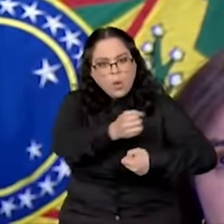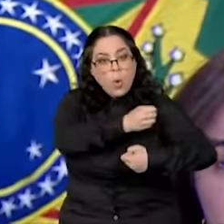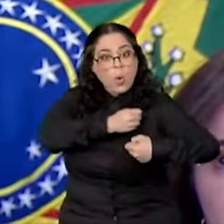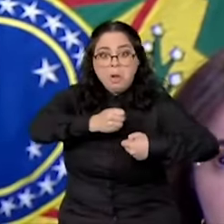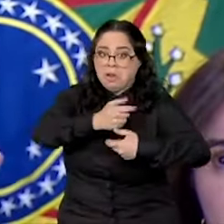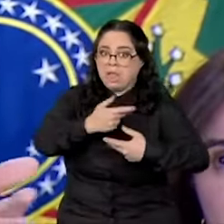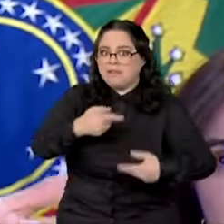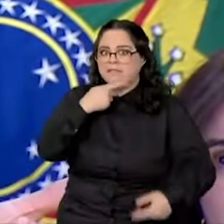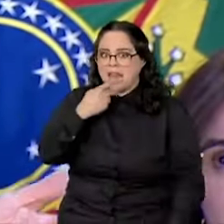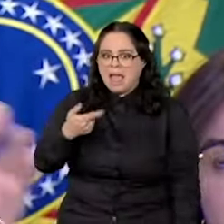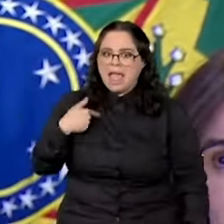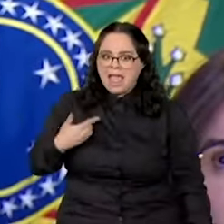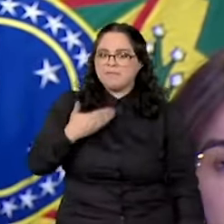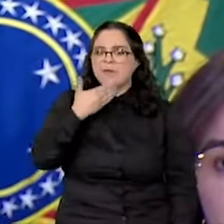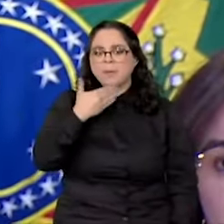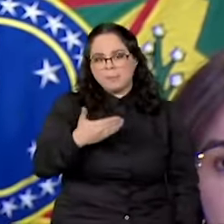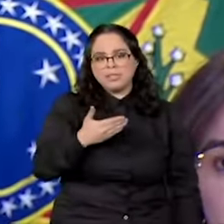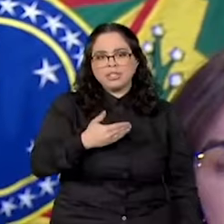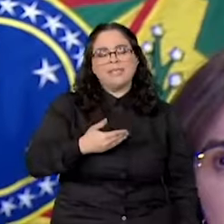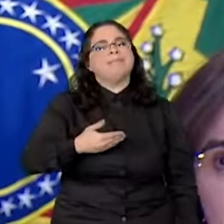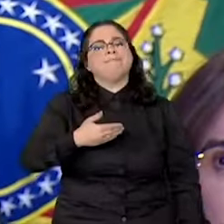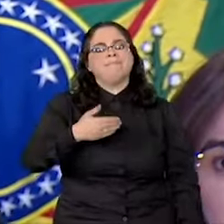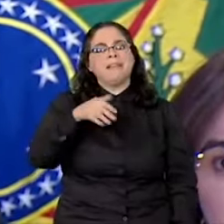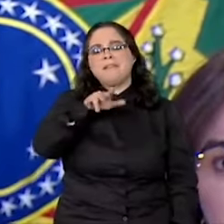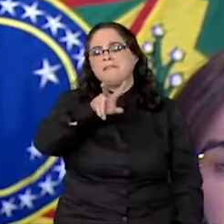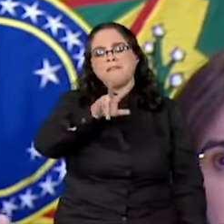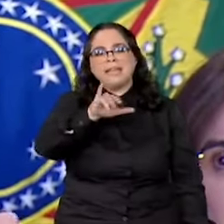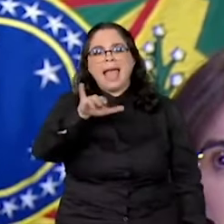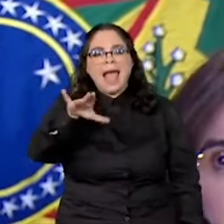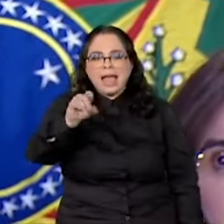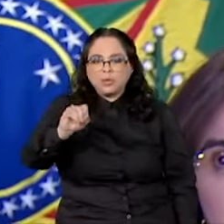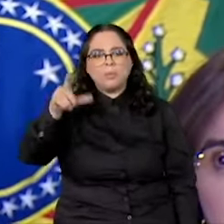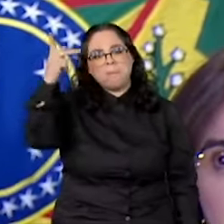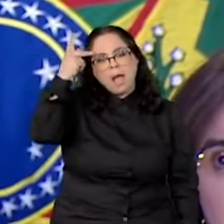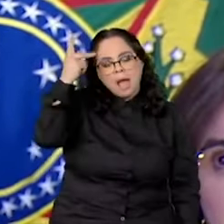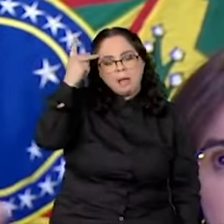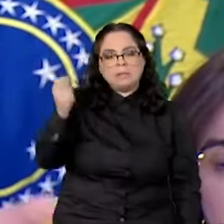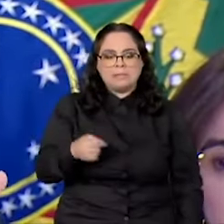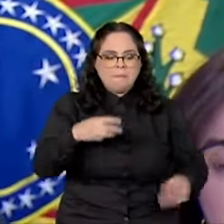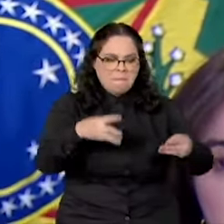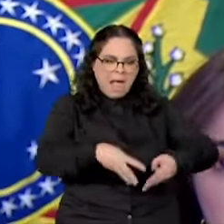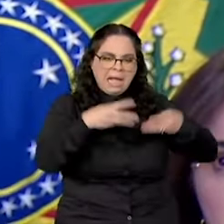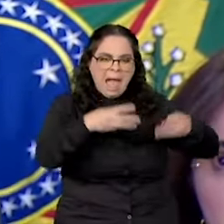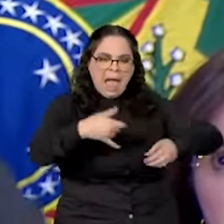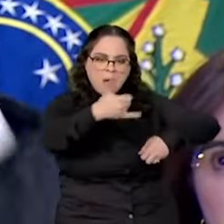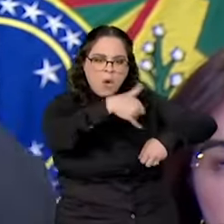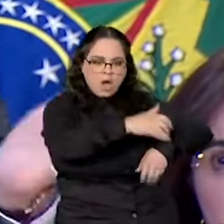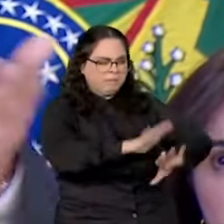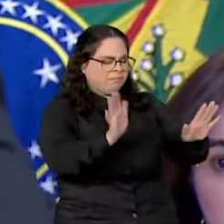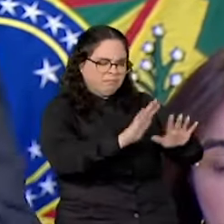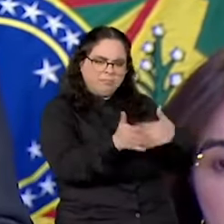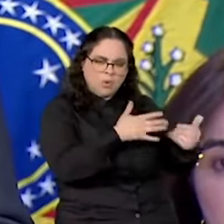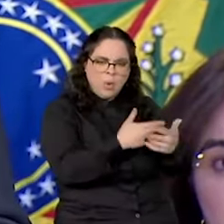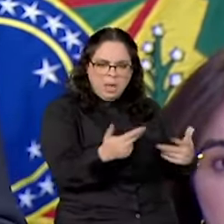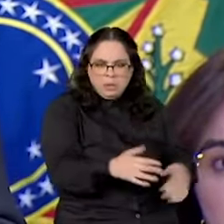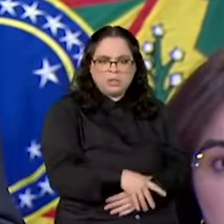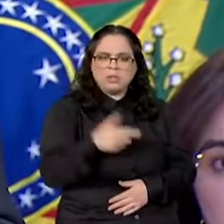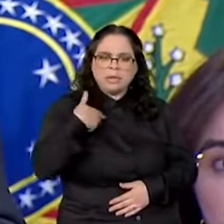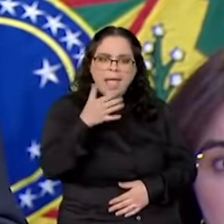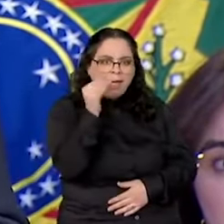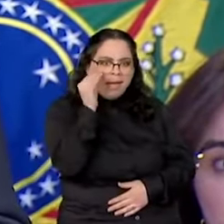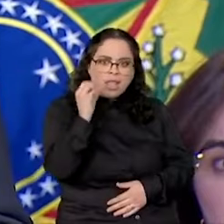ninguém vai para lá para pedir um virada paulista, um macarrão ali, olha. Isso a gente come em qualquer lugar, nós queremos ir lá para comer outras